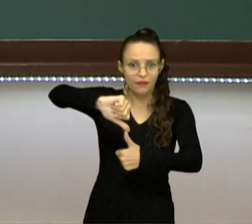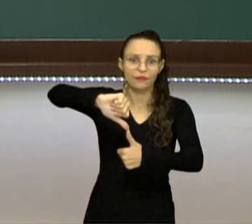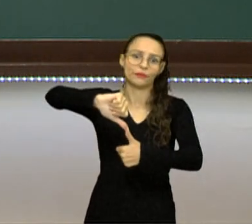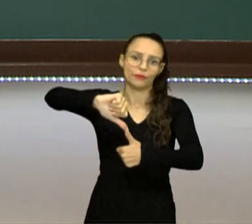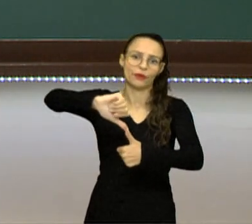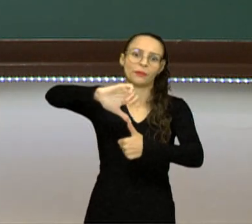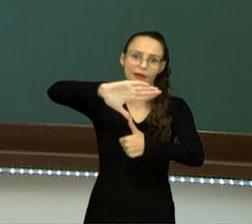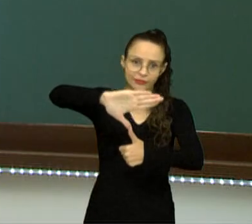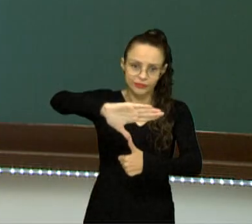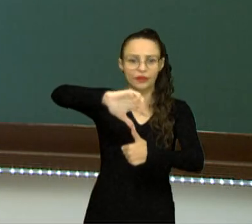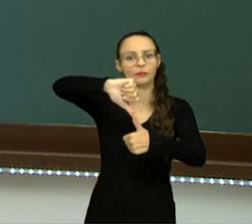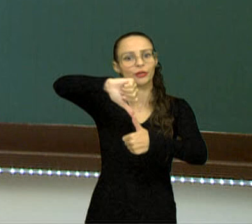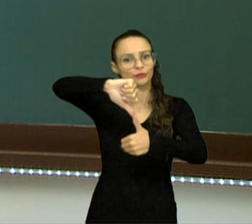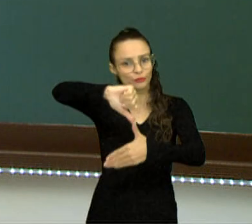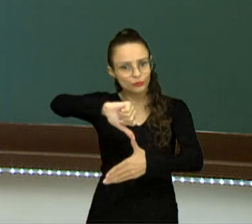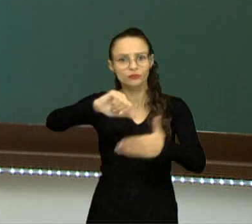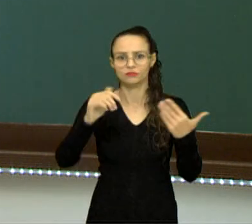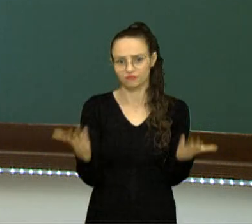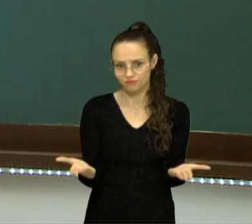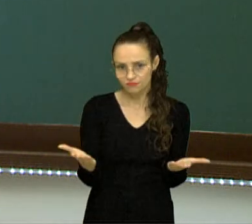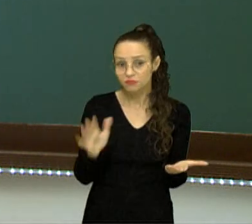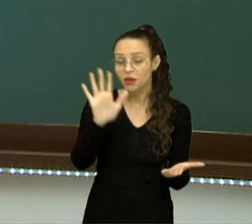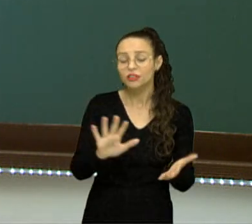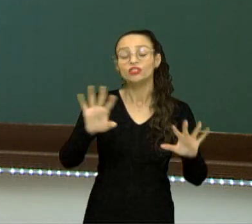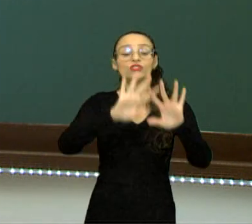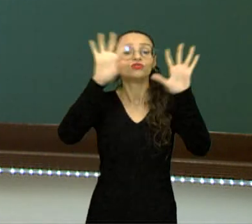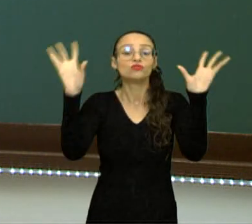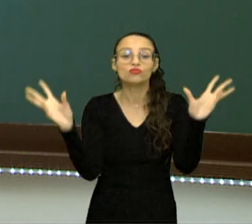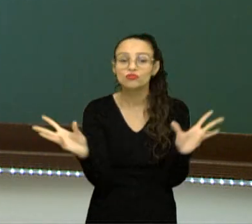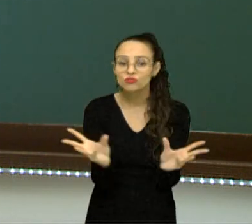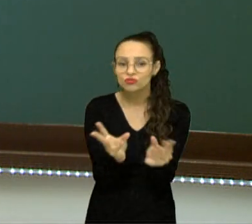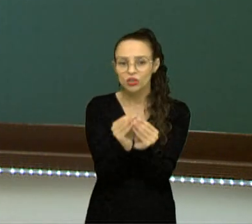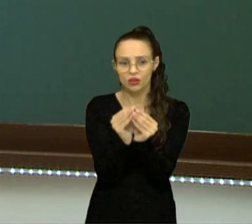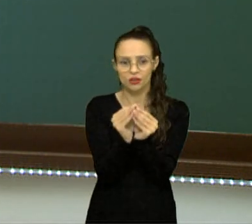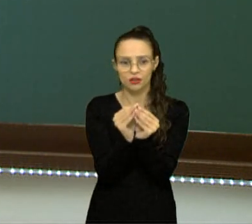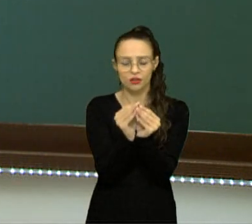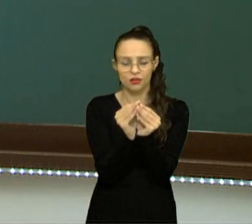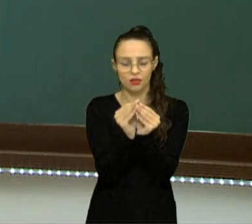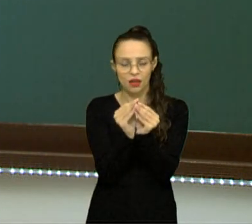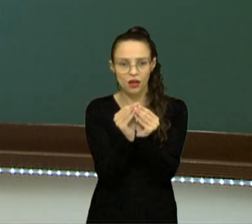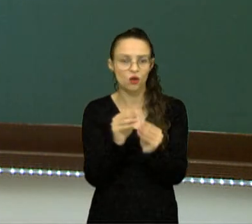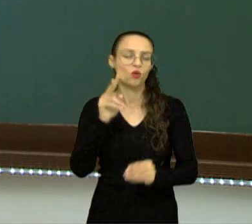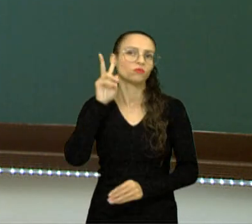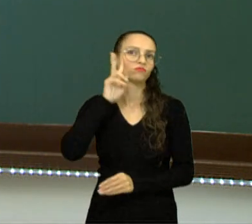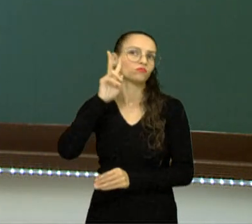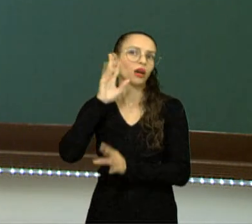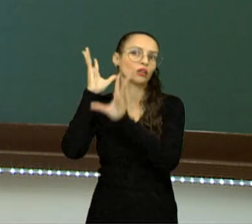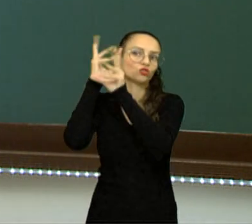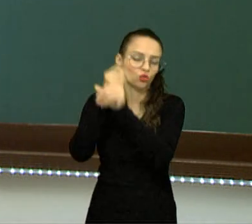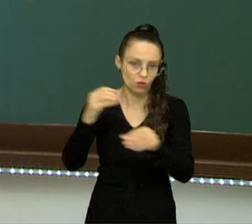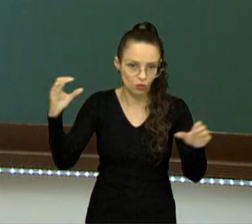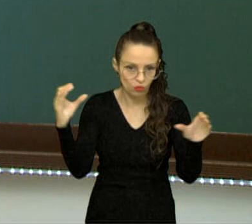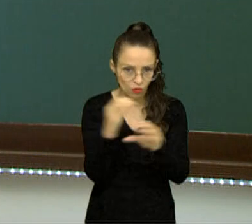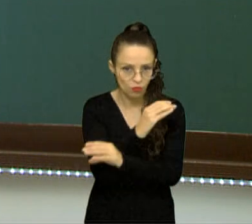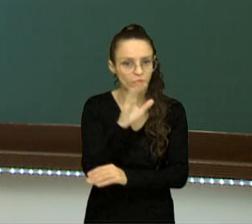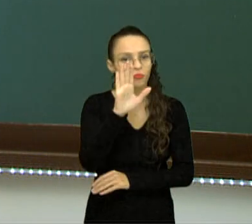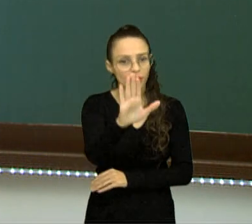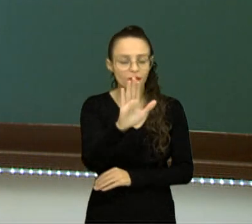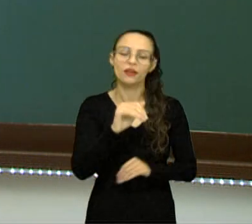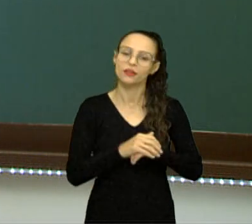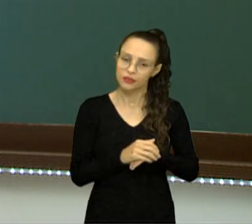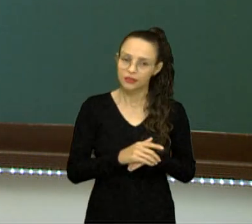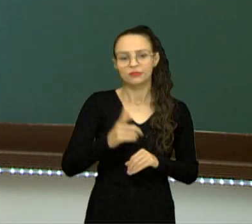do sul. Mas de modo geral, para nós termos uma visão histórica mais completa, a gente